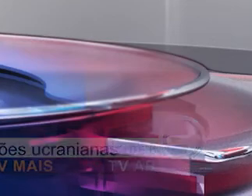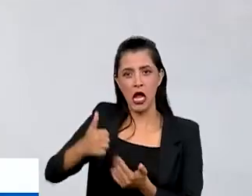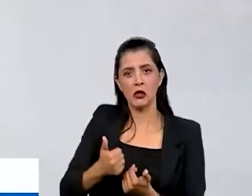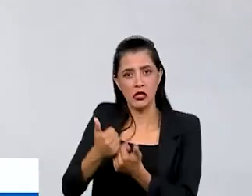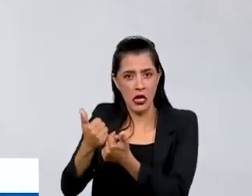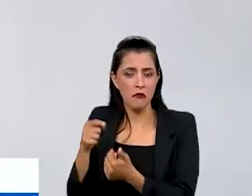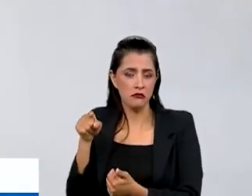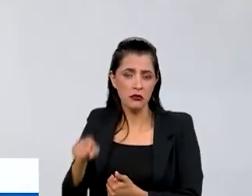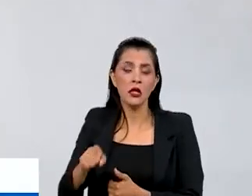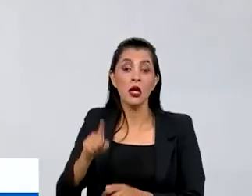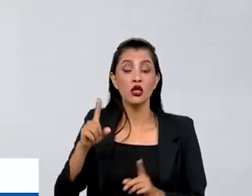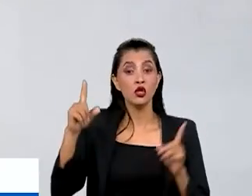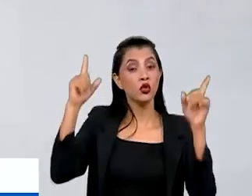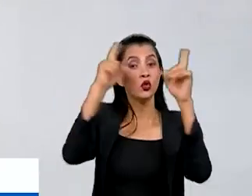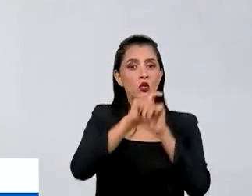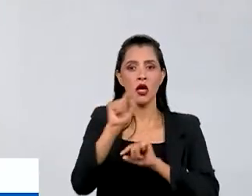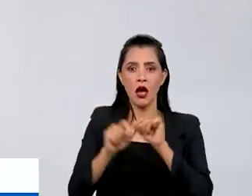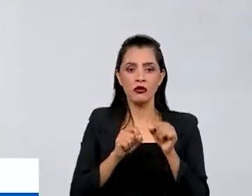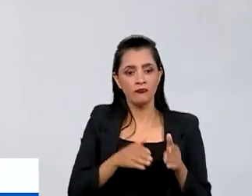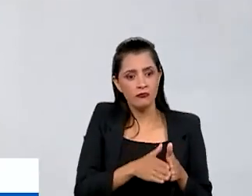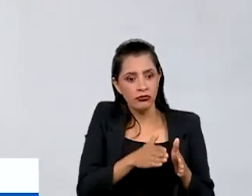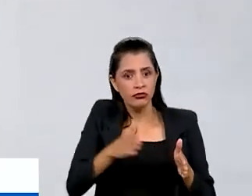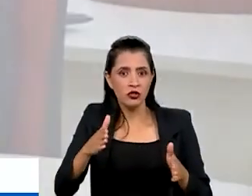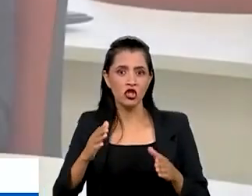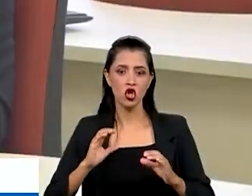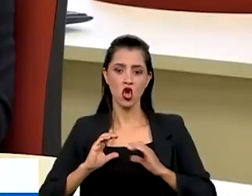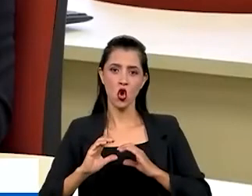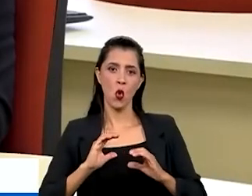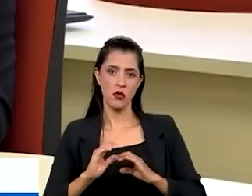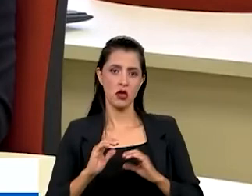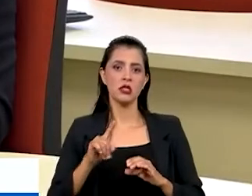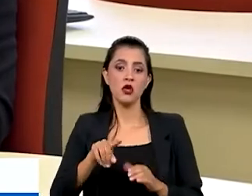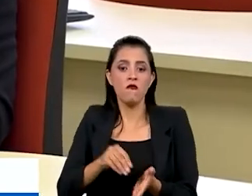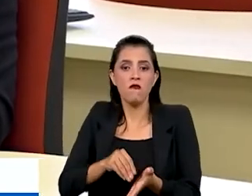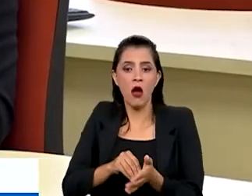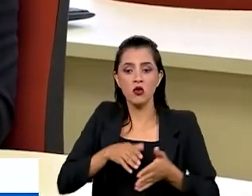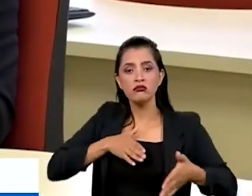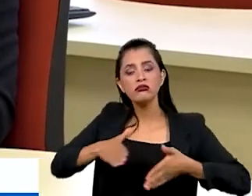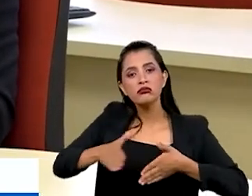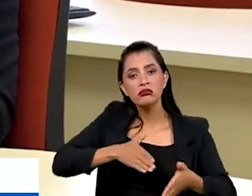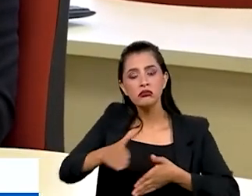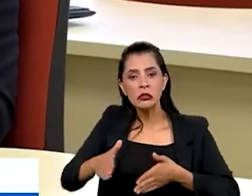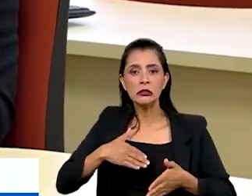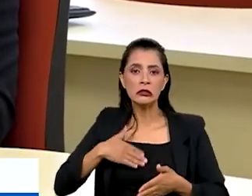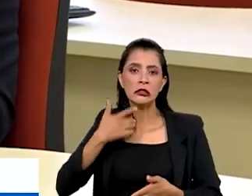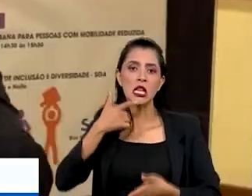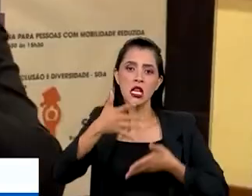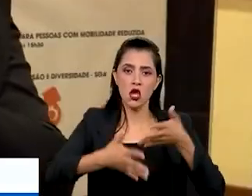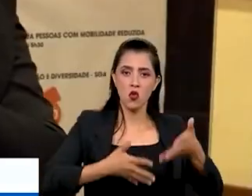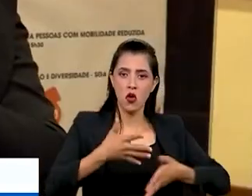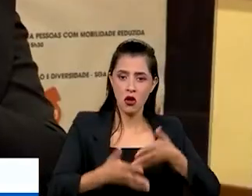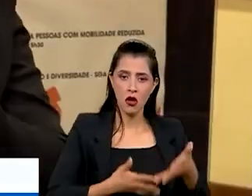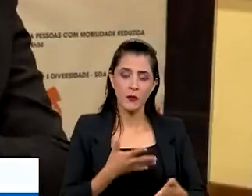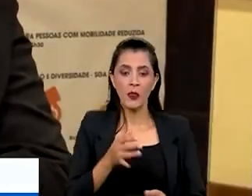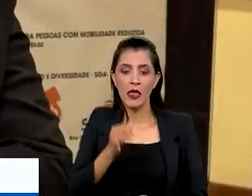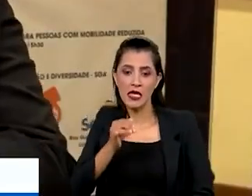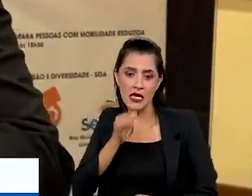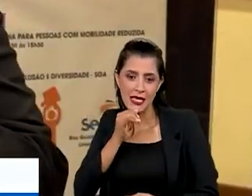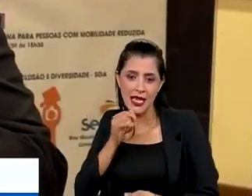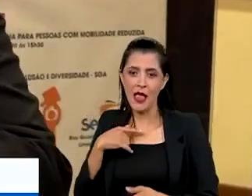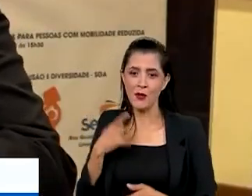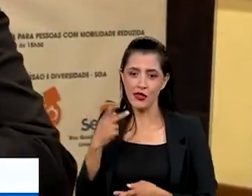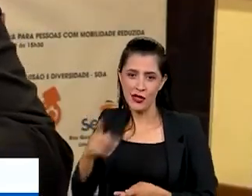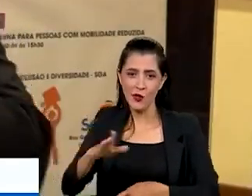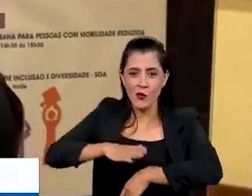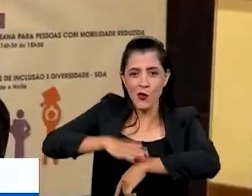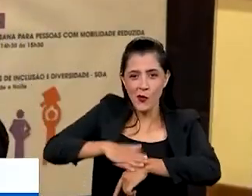dias. Vamos começando agora o giro de informações nacionais e a gente fala que o trabalho formal ainda é desafio